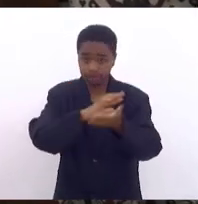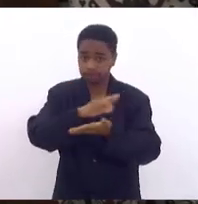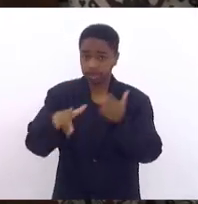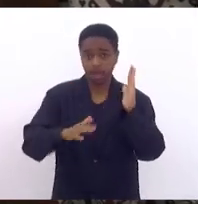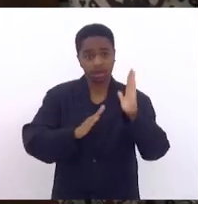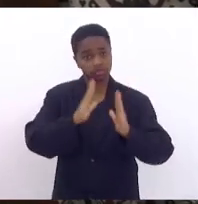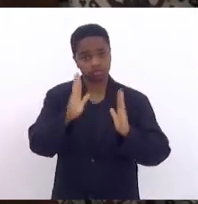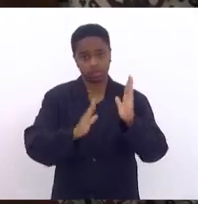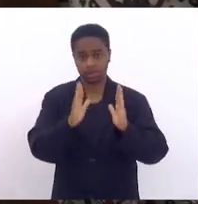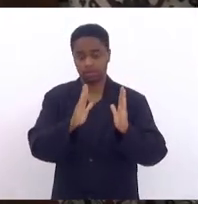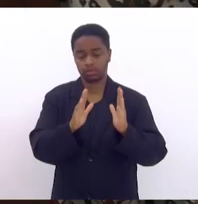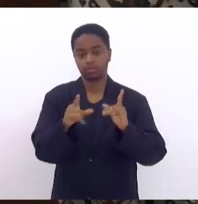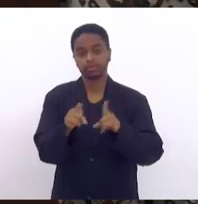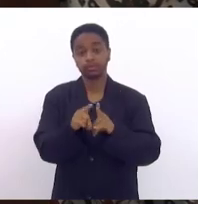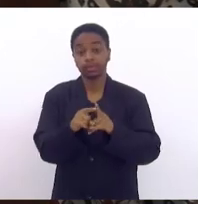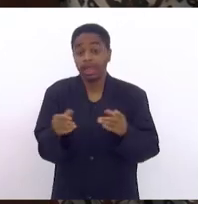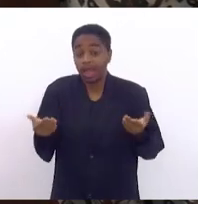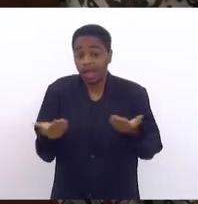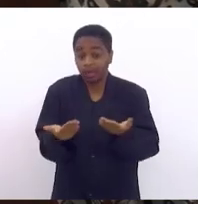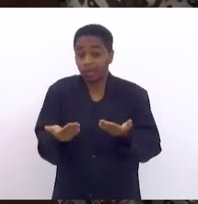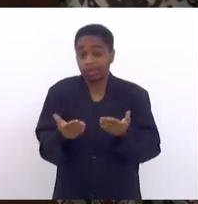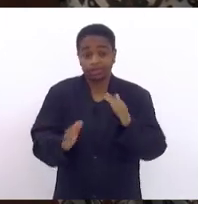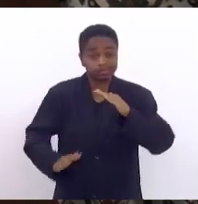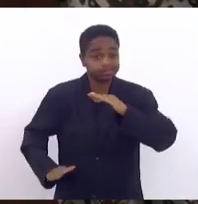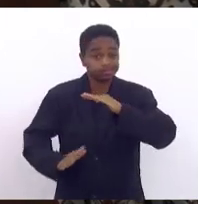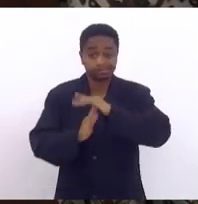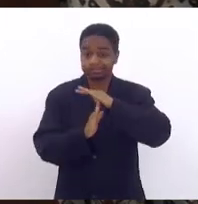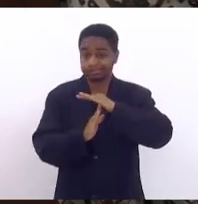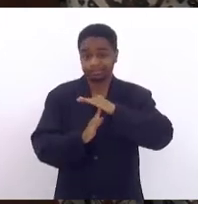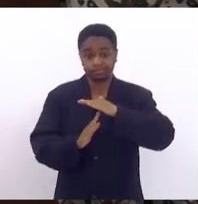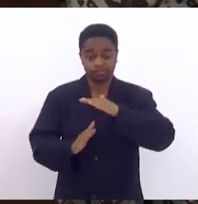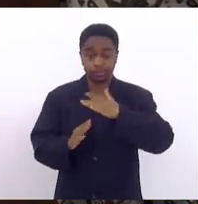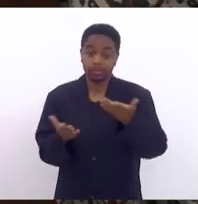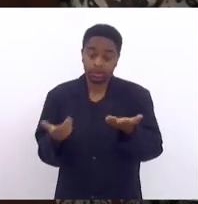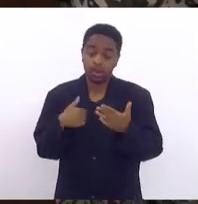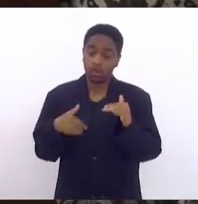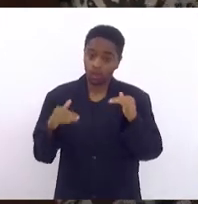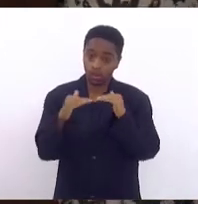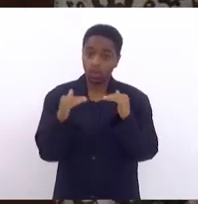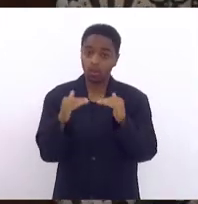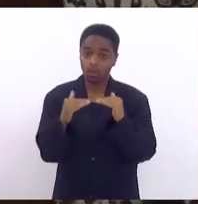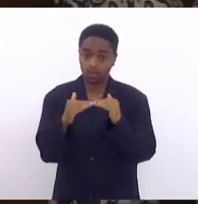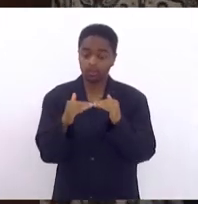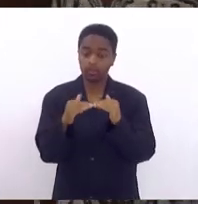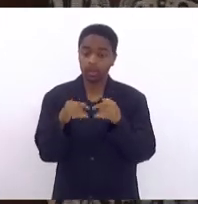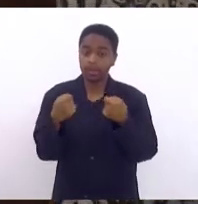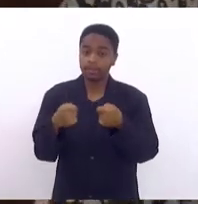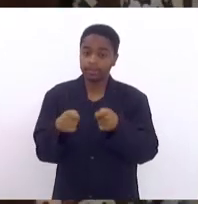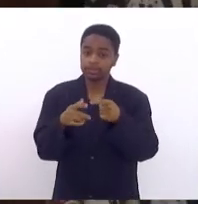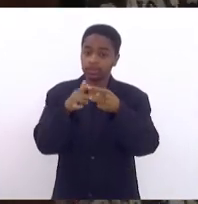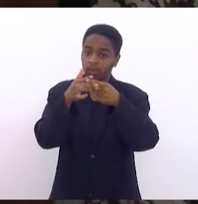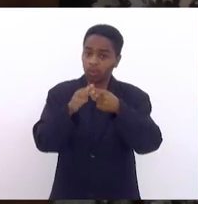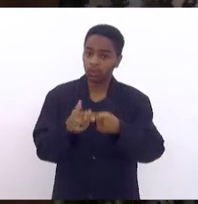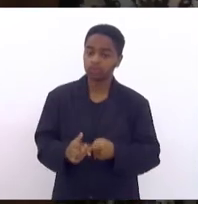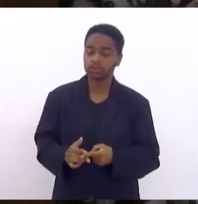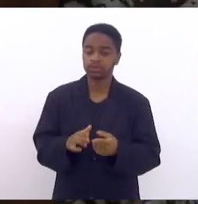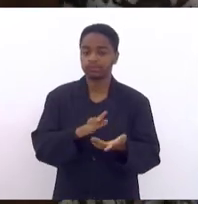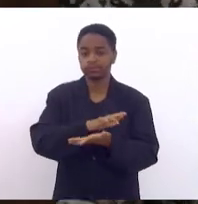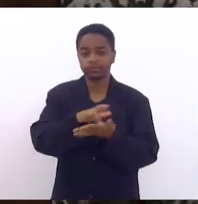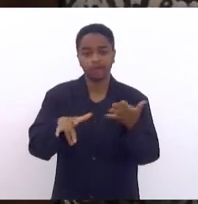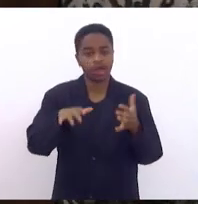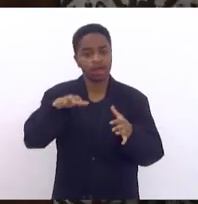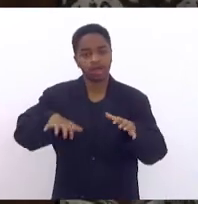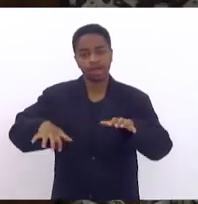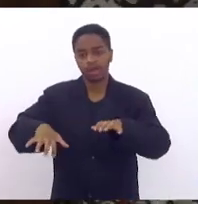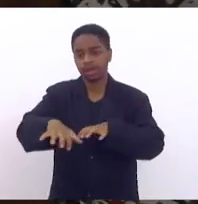A gente chegou numa situação limite. E eu concordo que tem que ter uma concertação de todas as esferas.